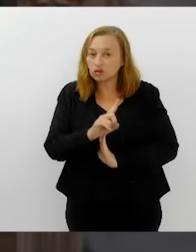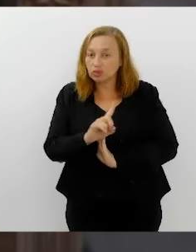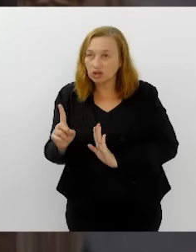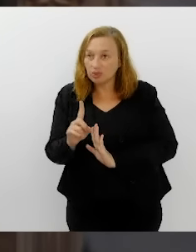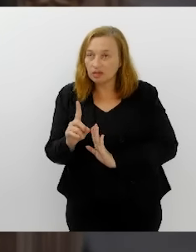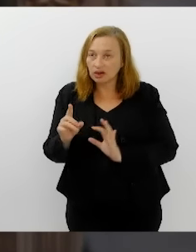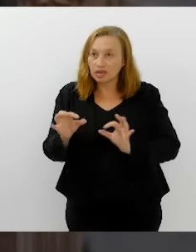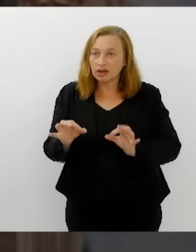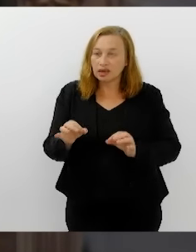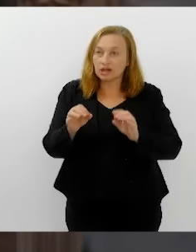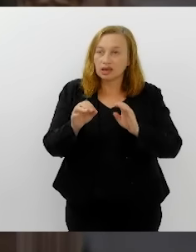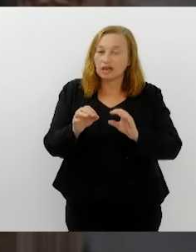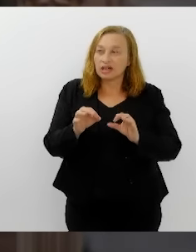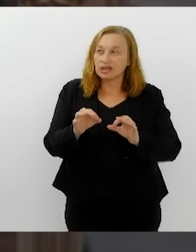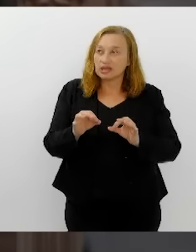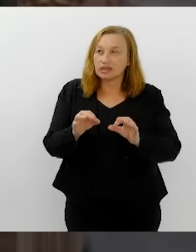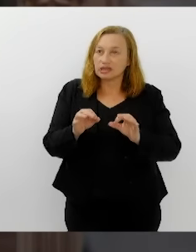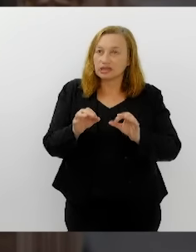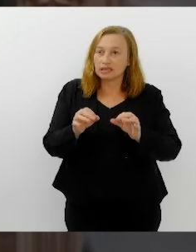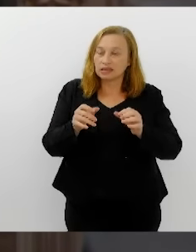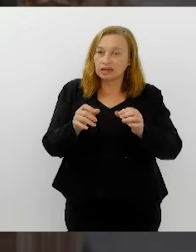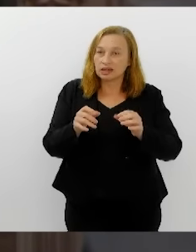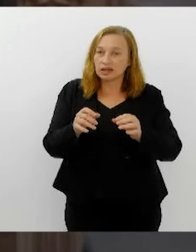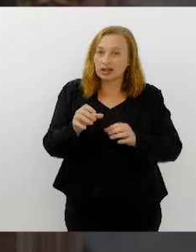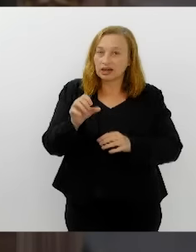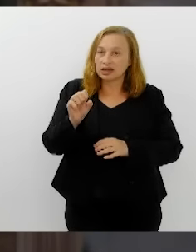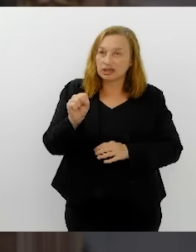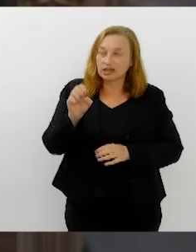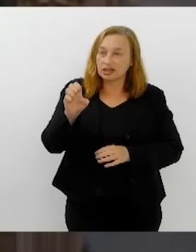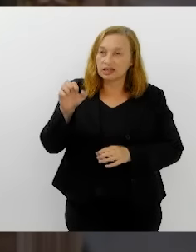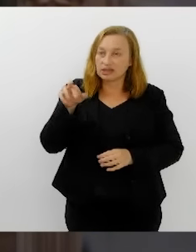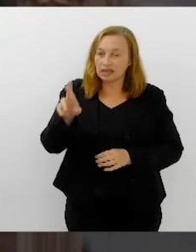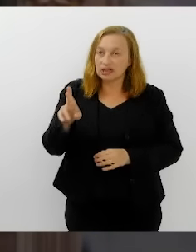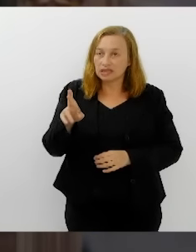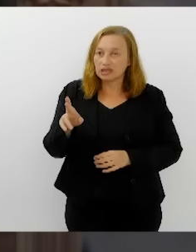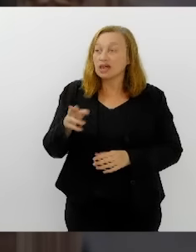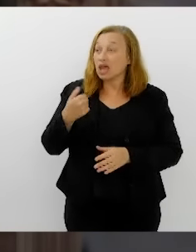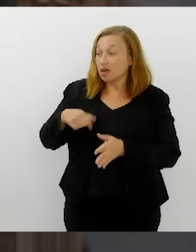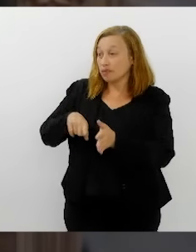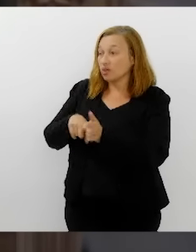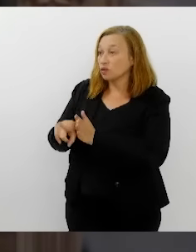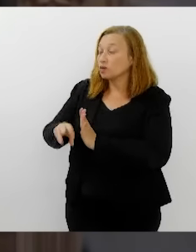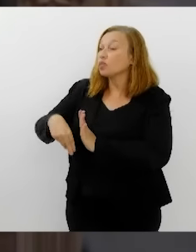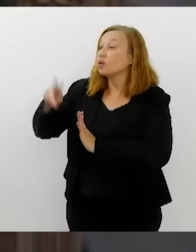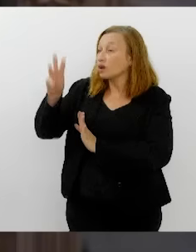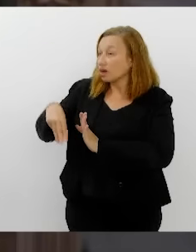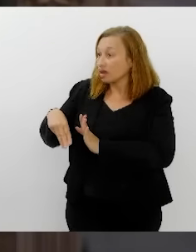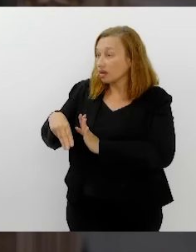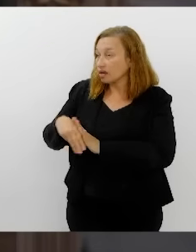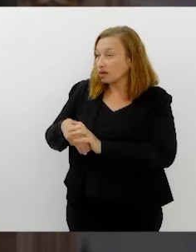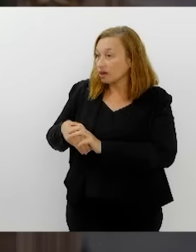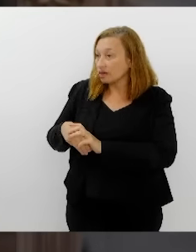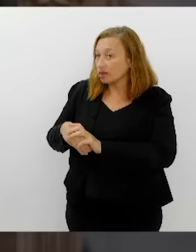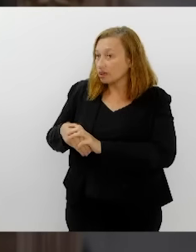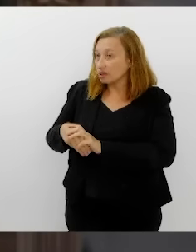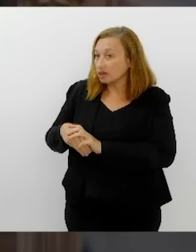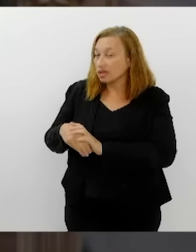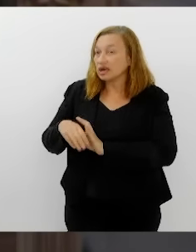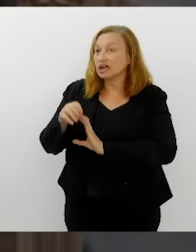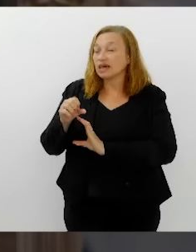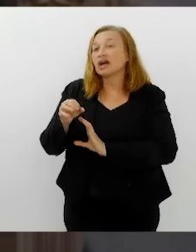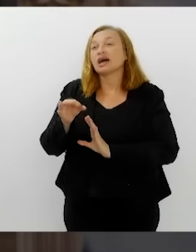ele pergunta de que era a efígie que estava na medalha. E bem sabeis, deputado, o que ele quer responder? De César. A César o